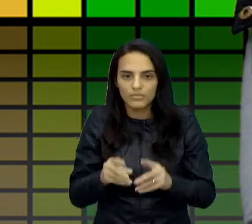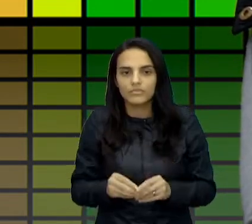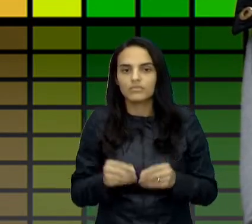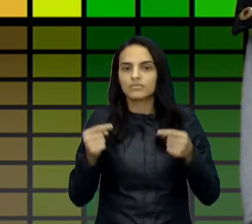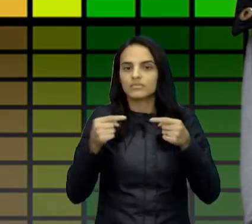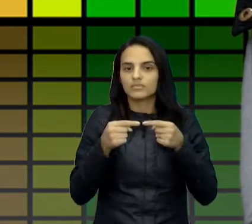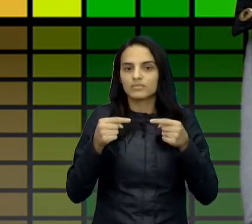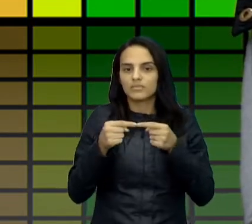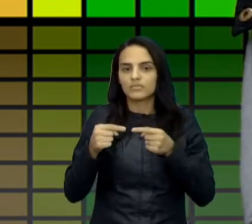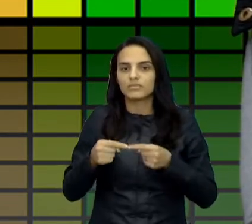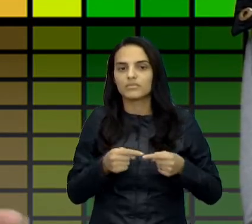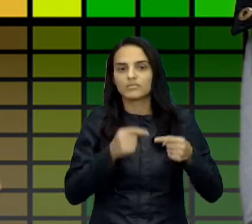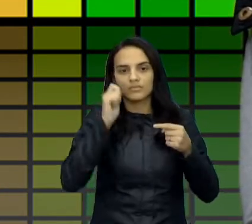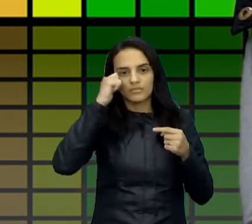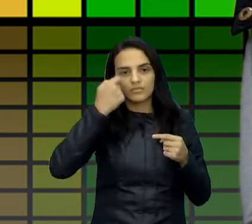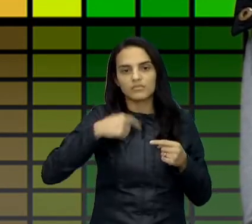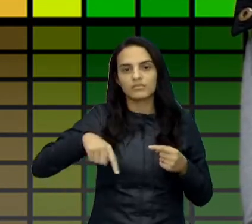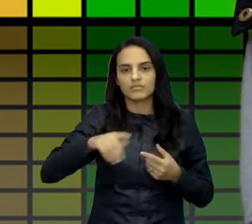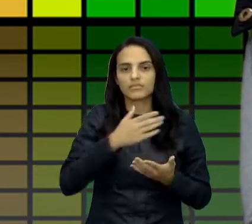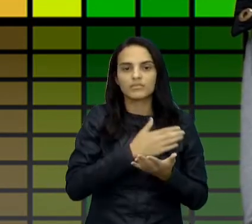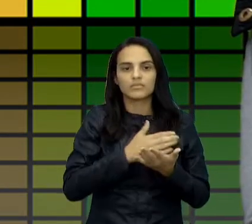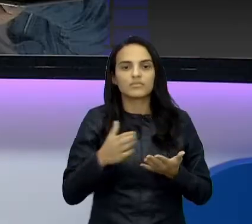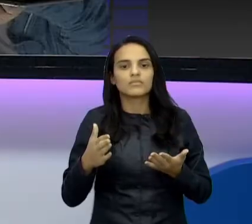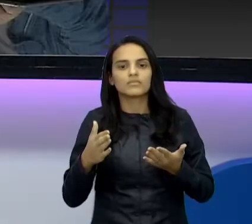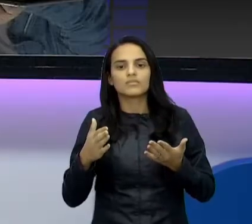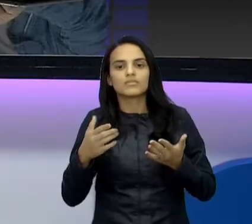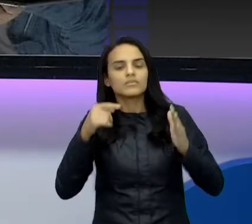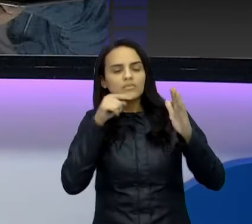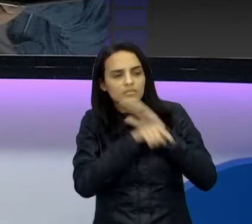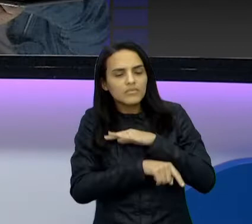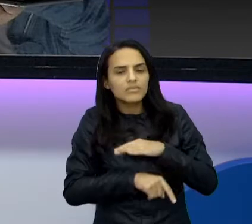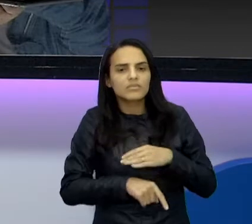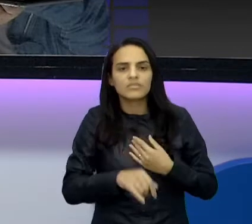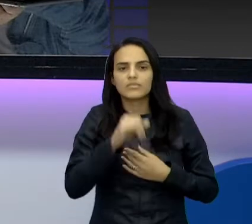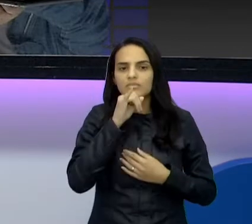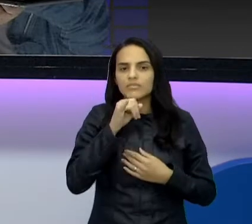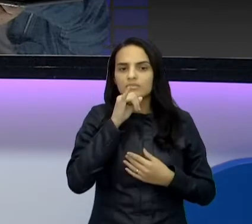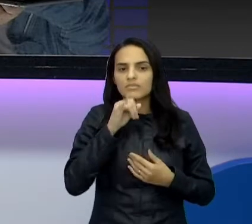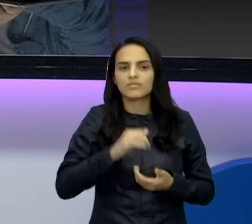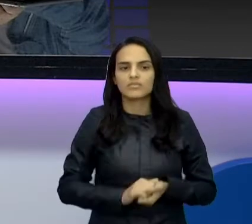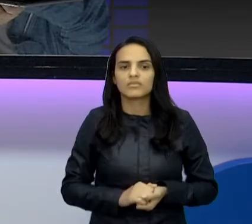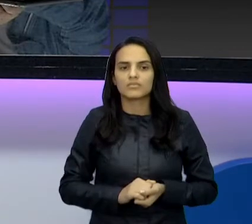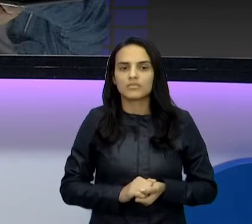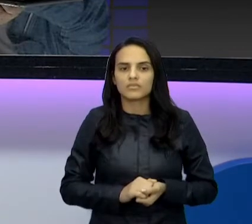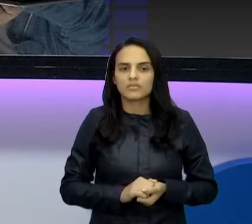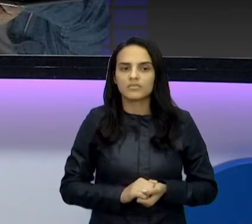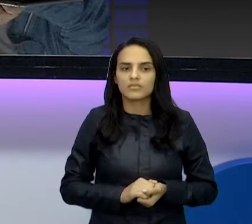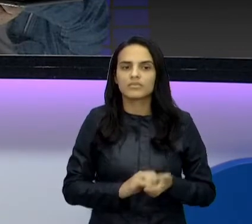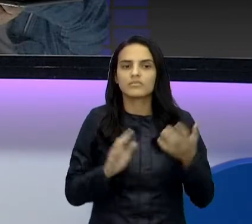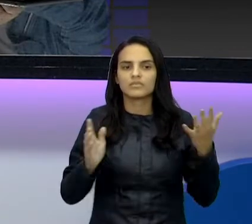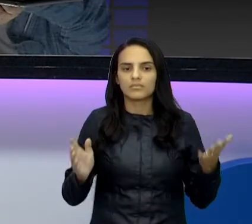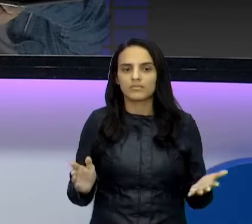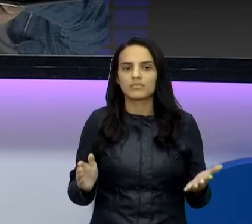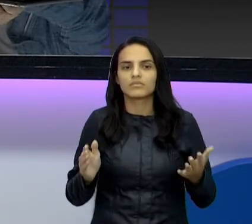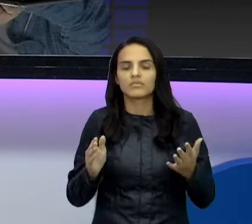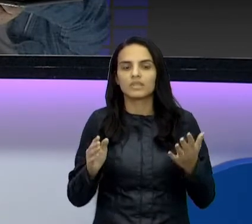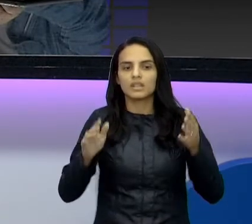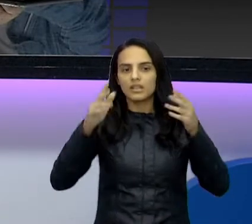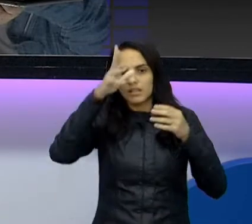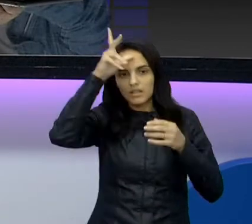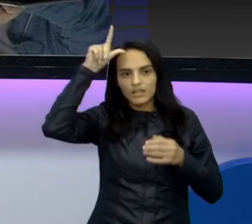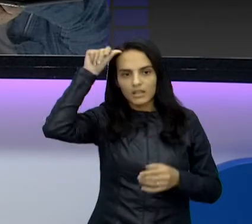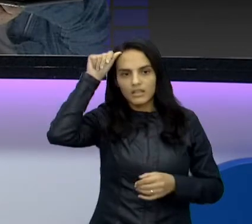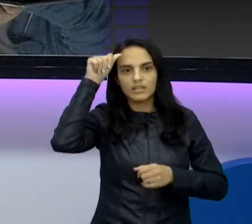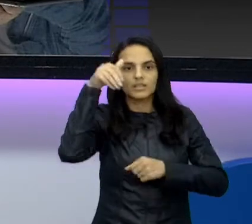colocam essa associação e a gente agora começa a questionar por que dessa maneira. A galinha branca pode, galinha negra, galinha preta não pode. Então